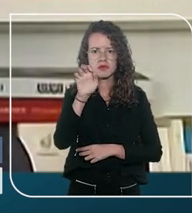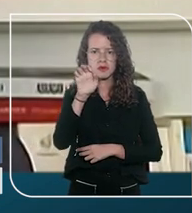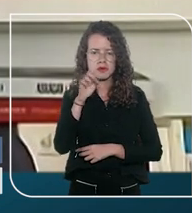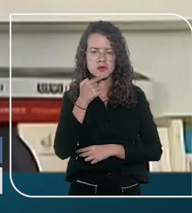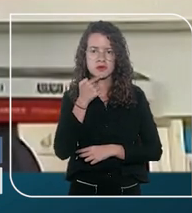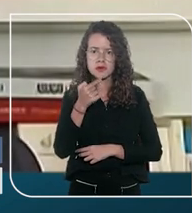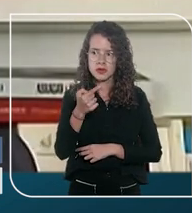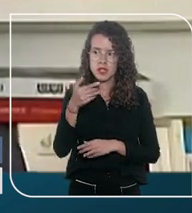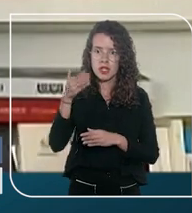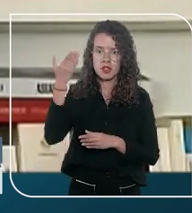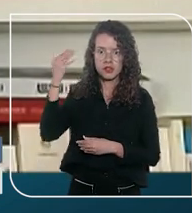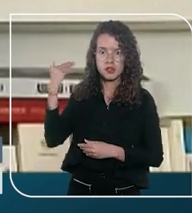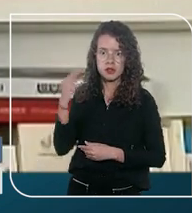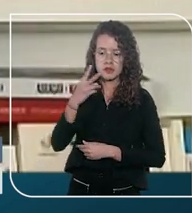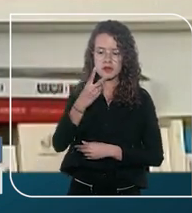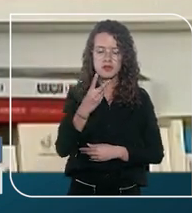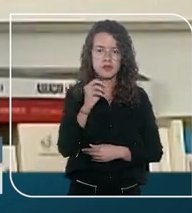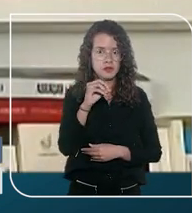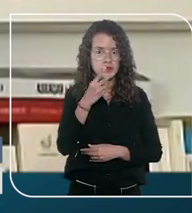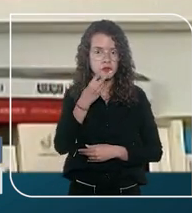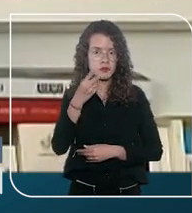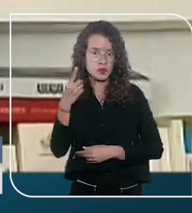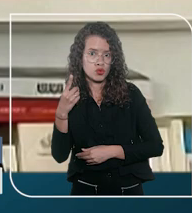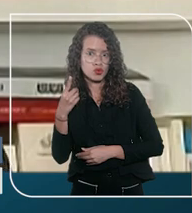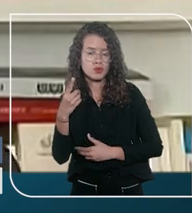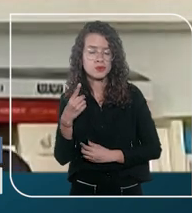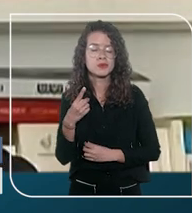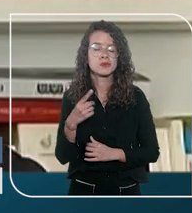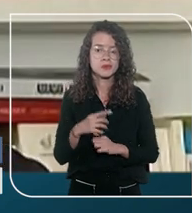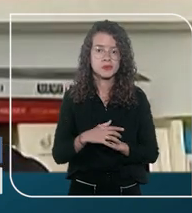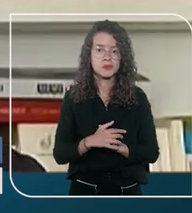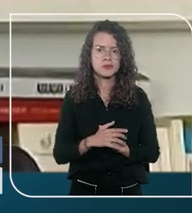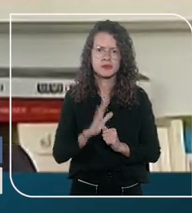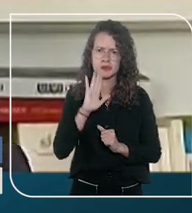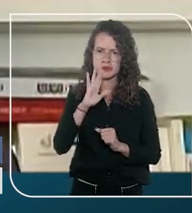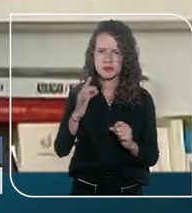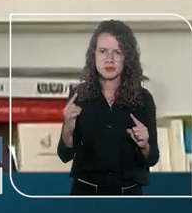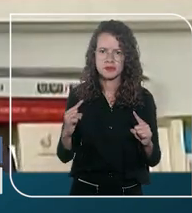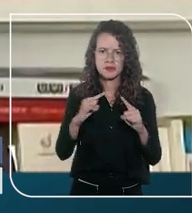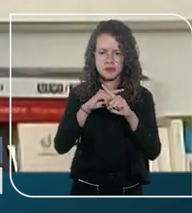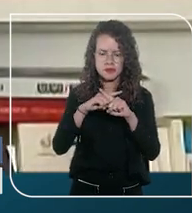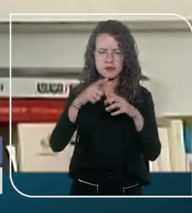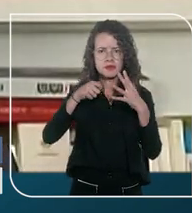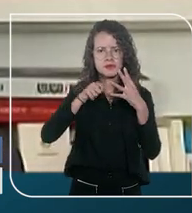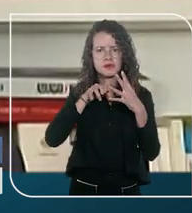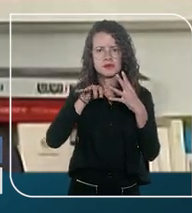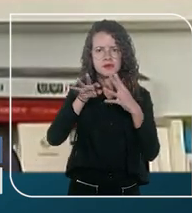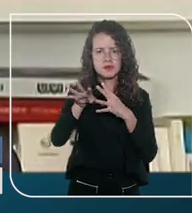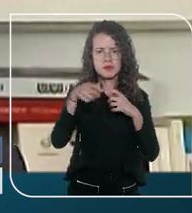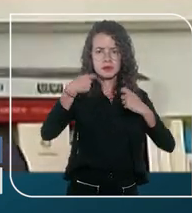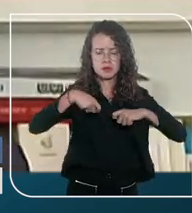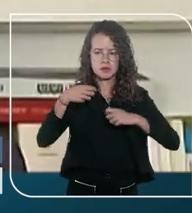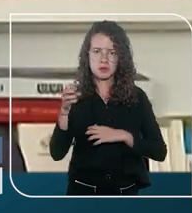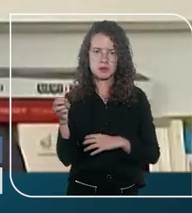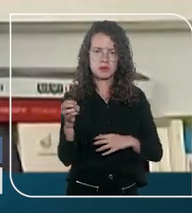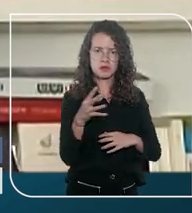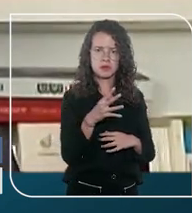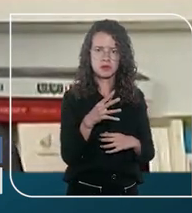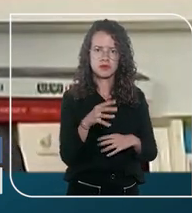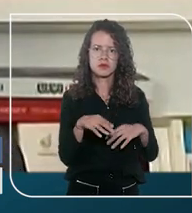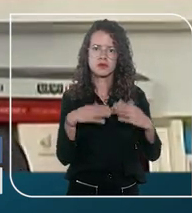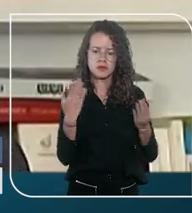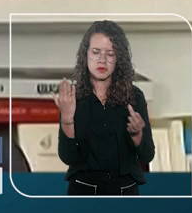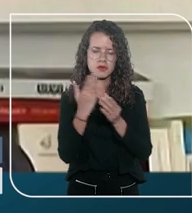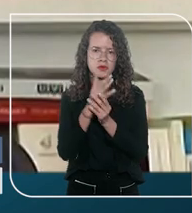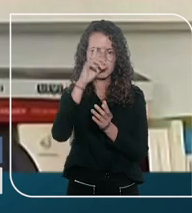o seguinte, vejam, eu estou falando de 2021. Já que essa divergência, né, jurisprudencial tem que ser atual,